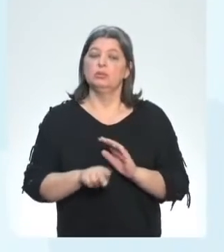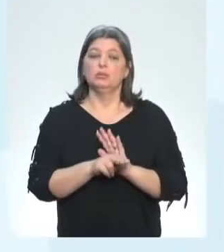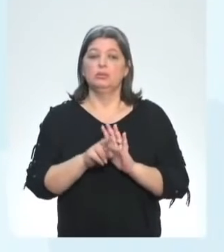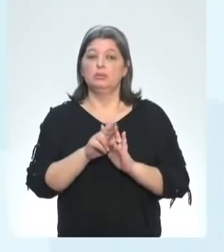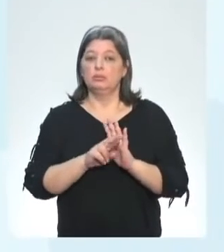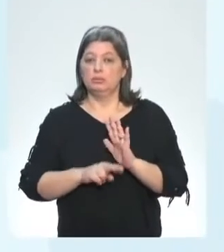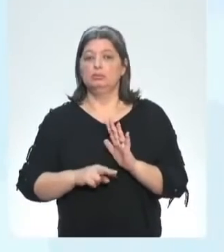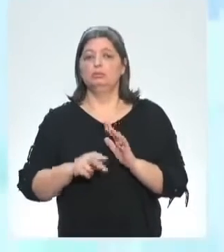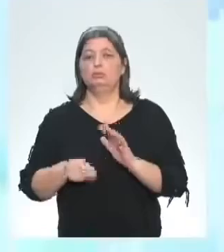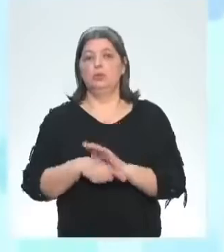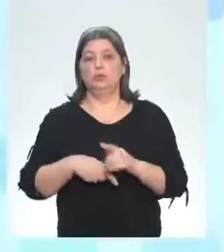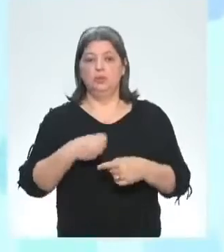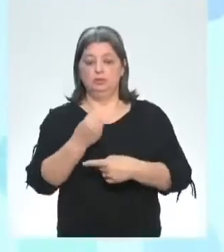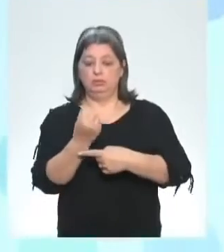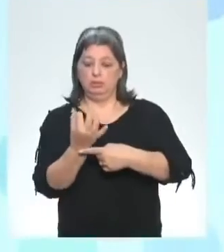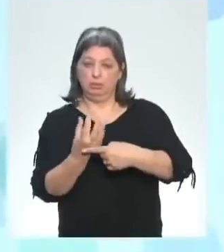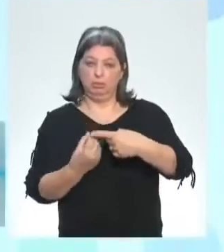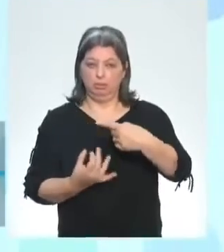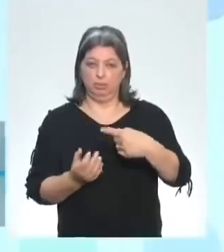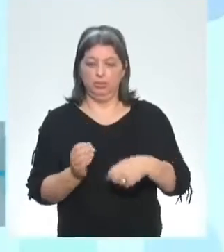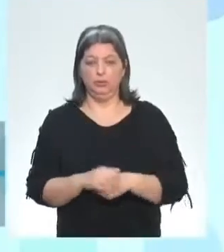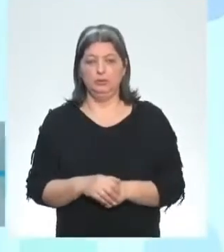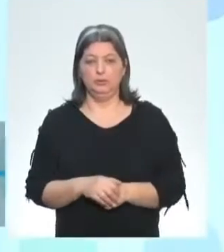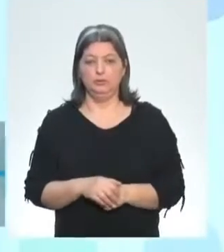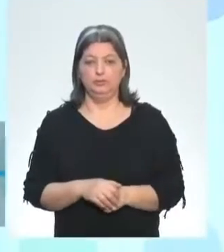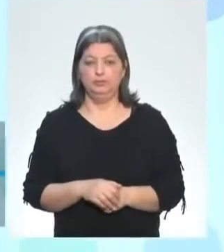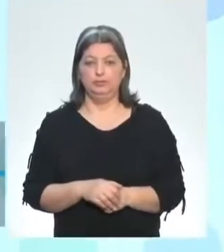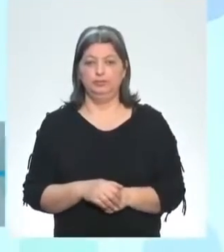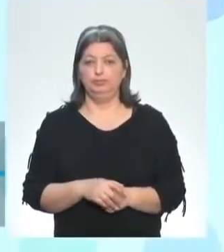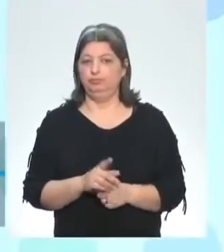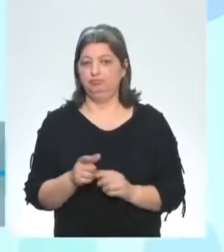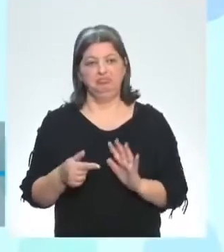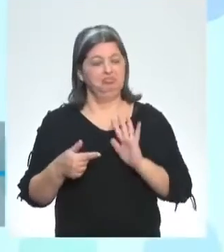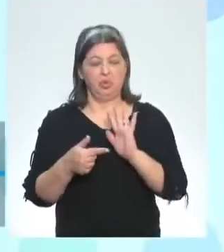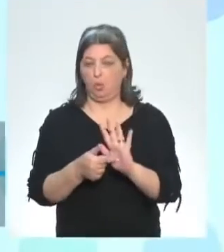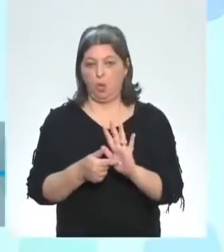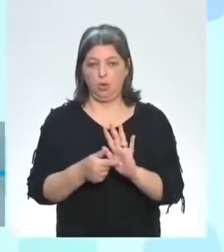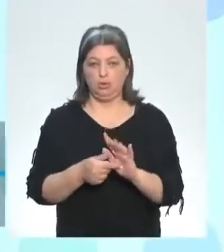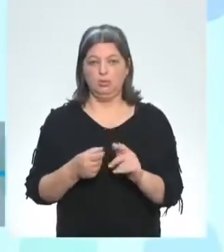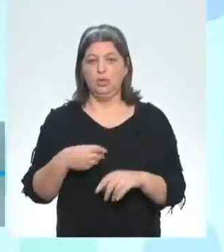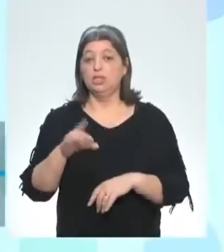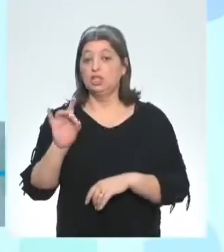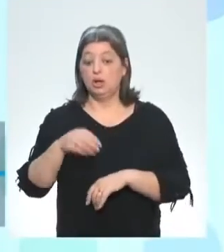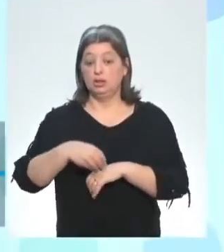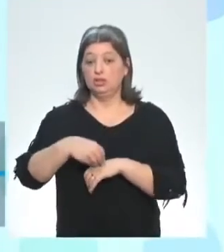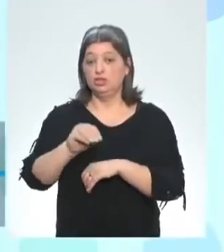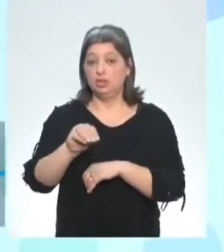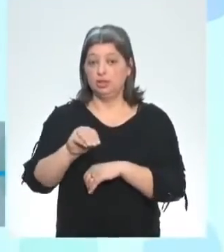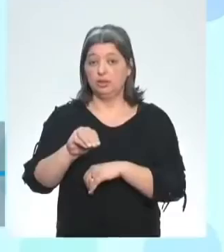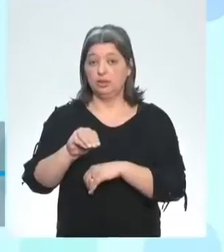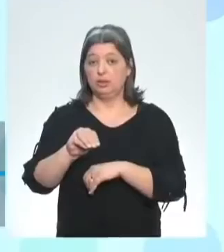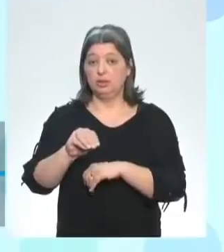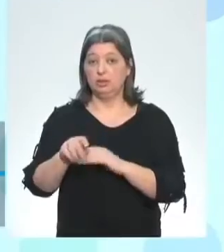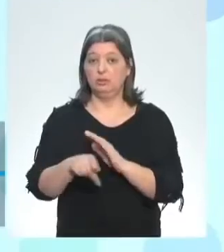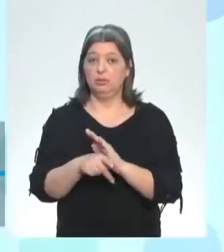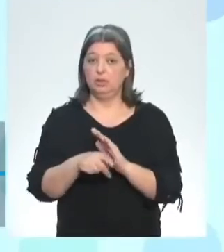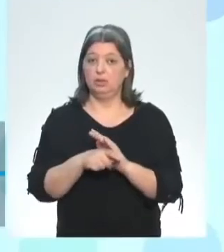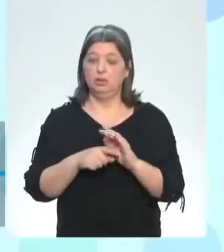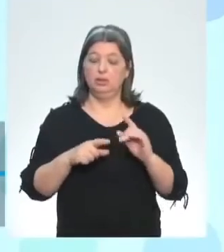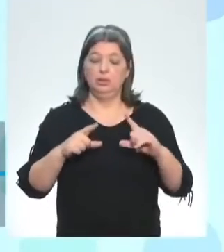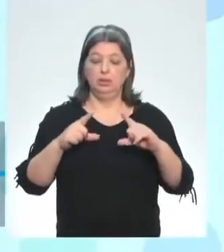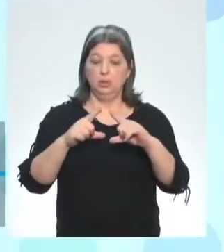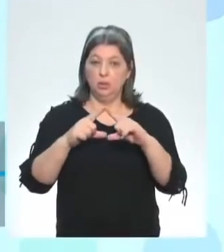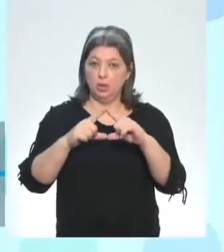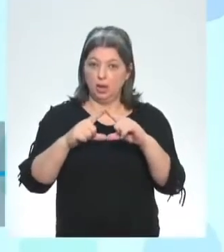se for semelhante. Então, como o problema não diz isso, ele dá uma dica. Ele está dizendo que um lado é paralelo ao